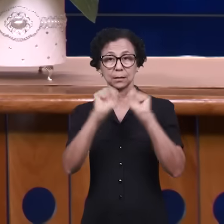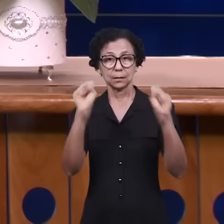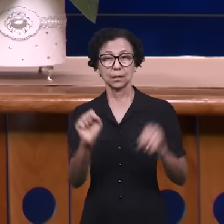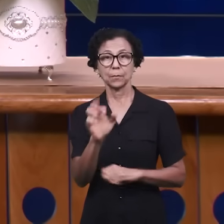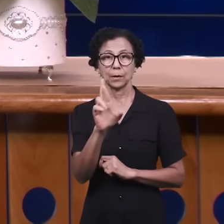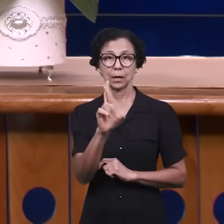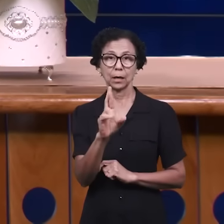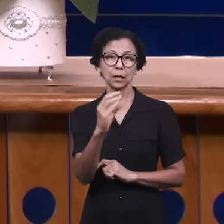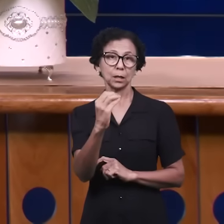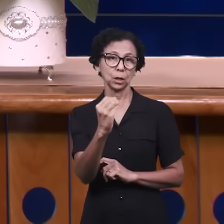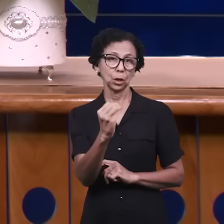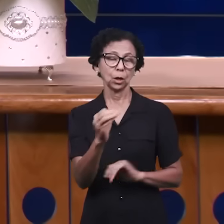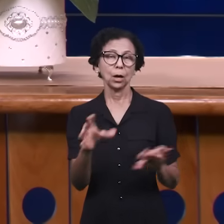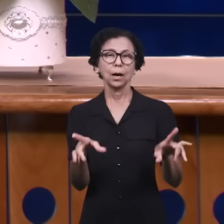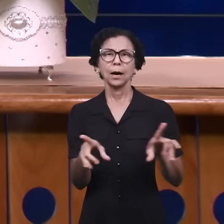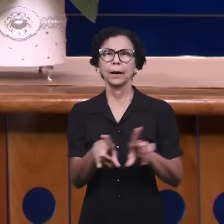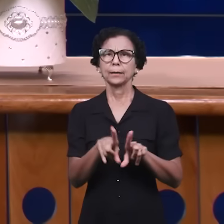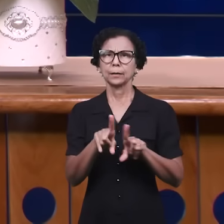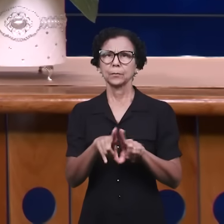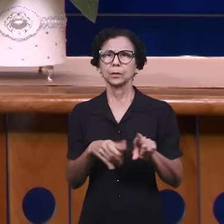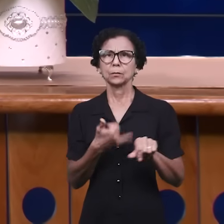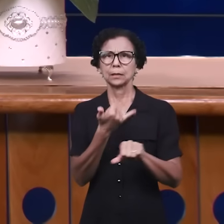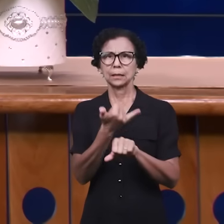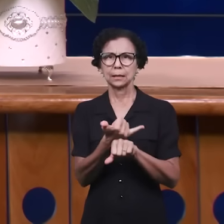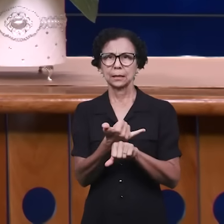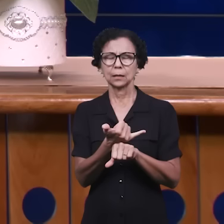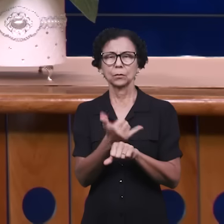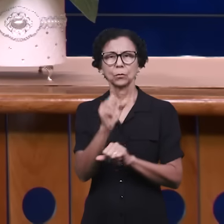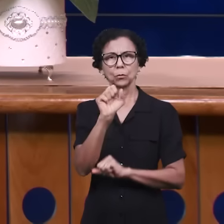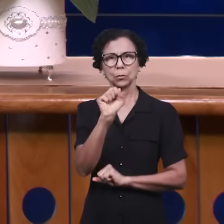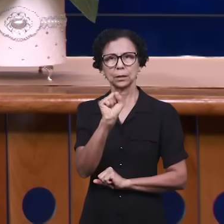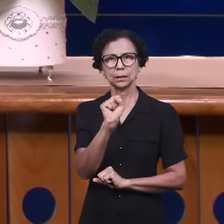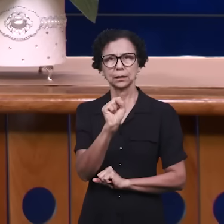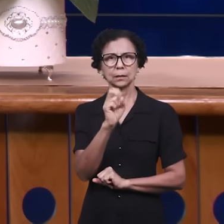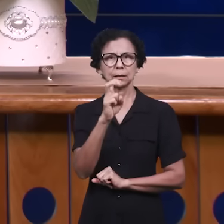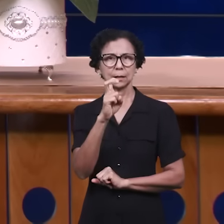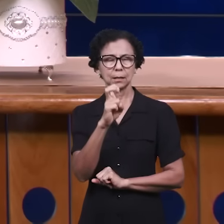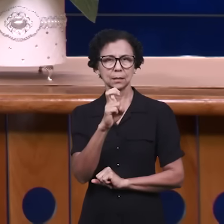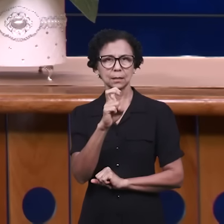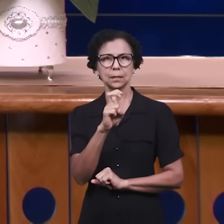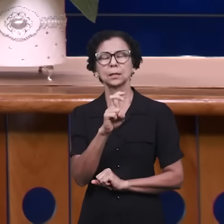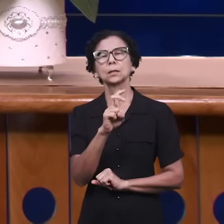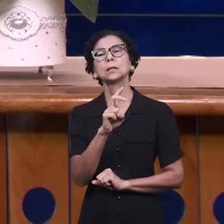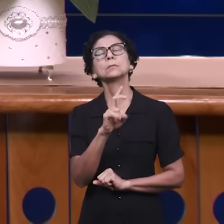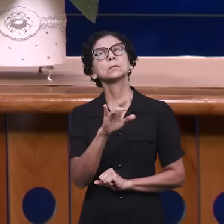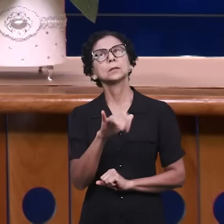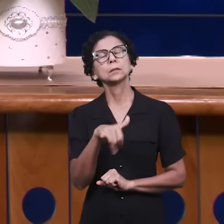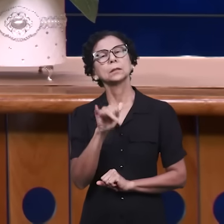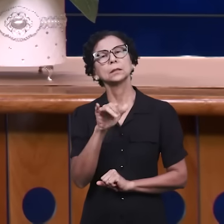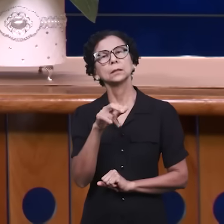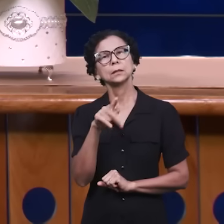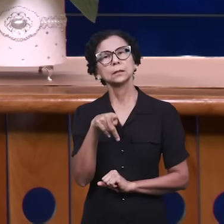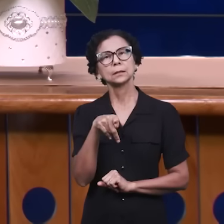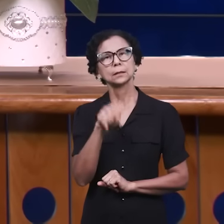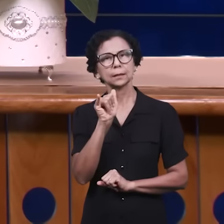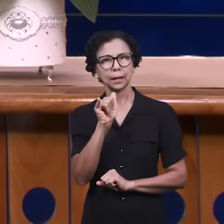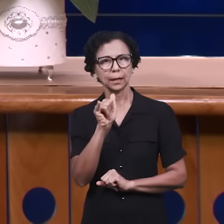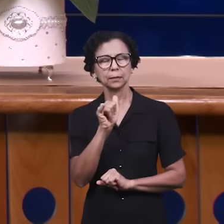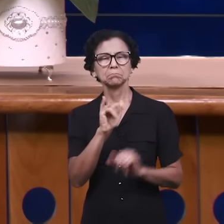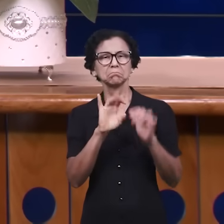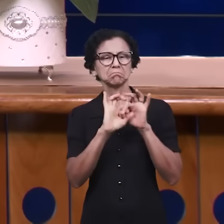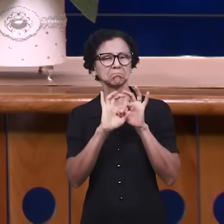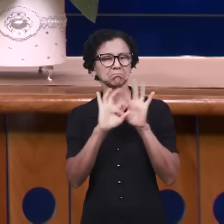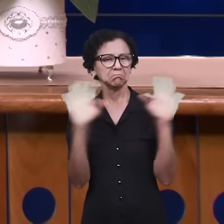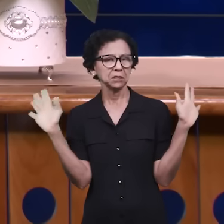pelo canal da Sky Livre, canal 85 na Sky Livre, que é uma alternativa a esse sistema da